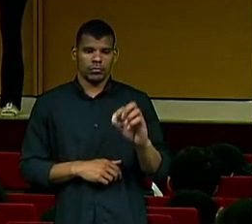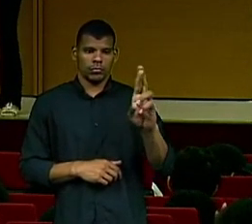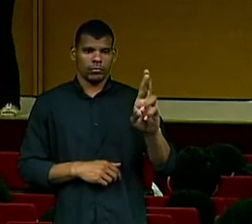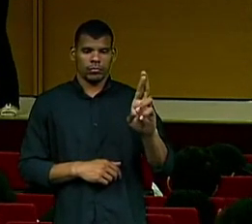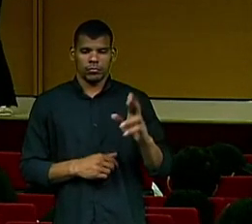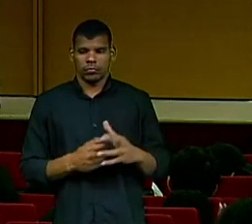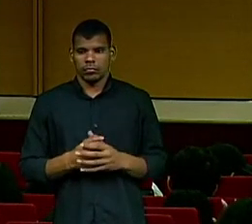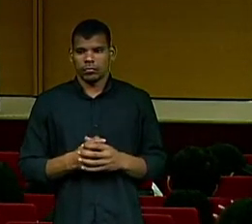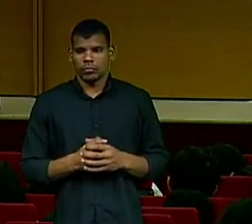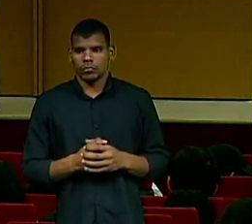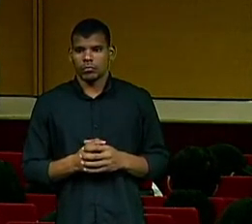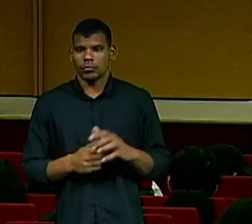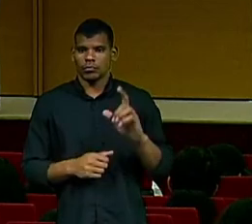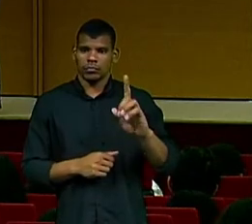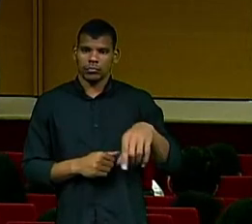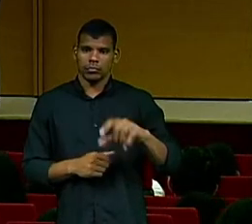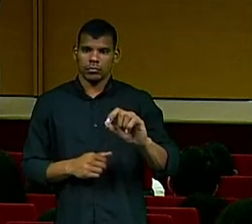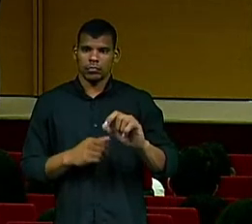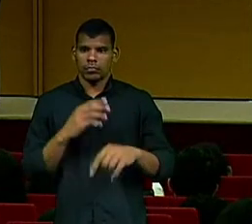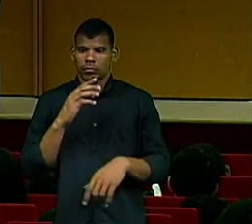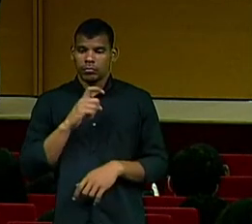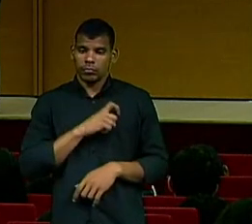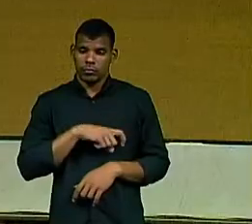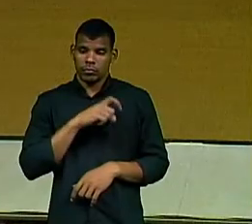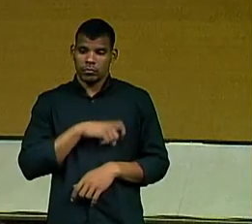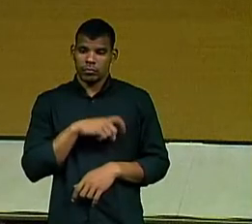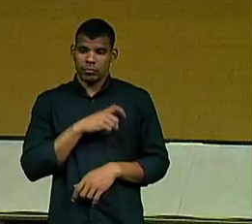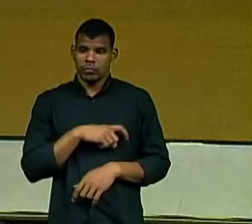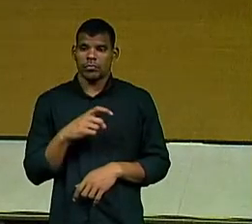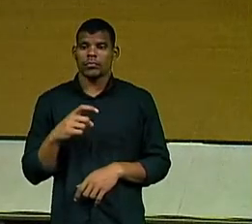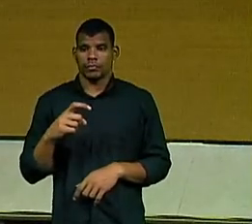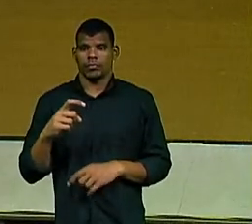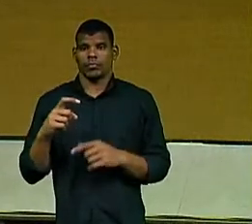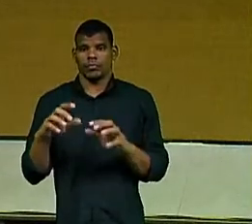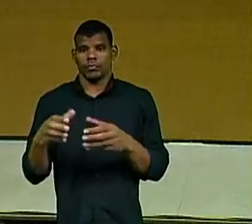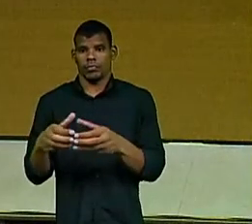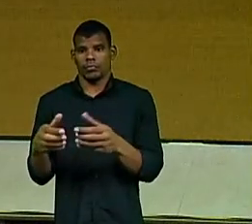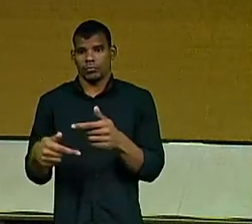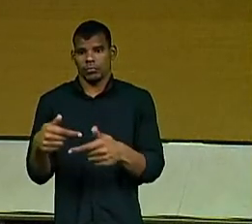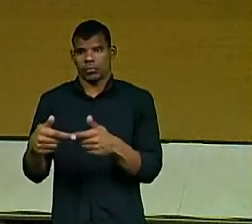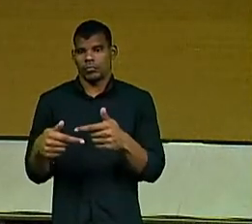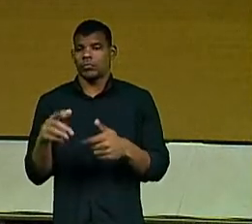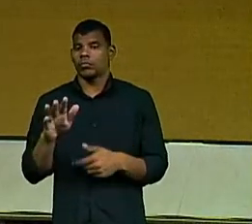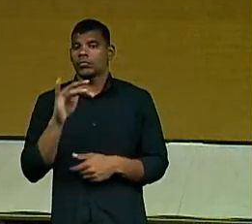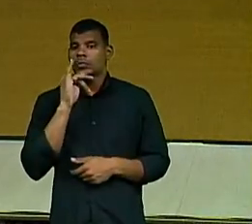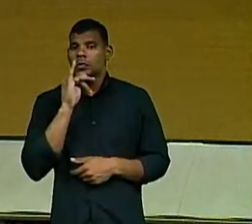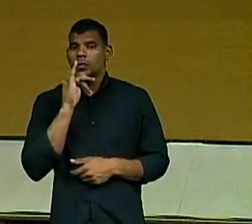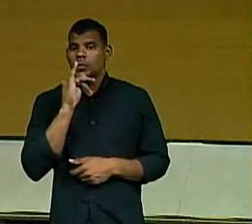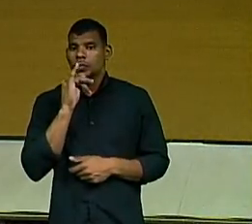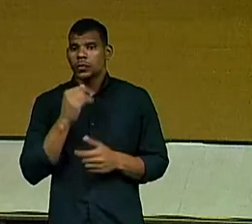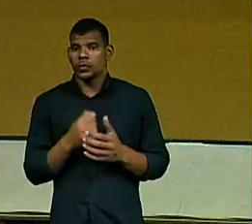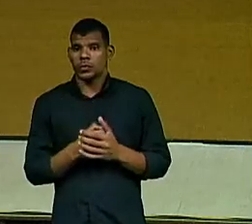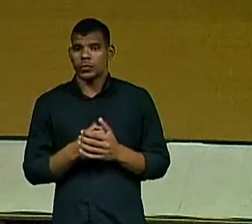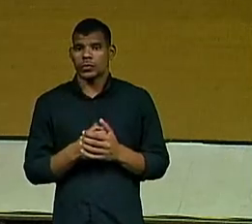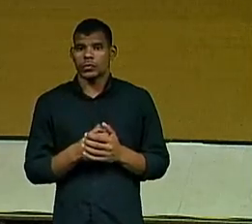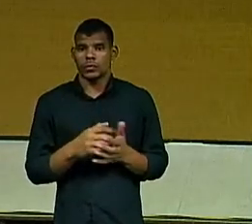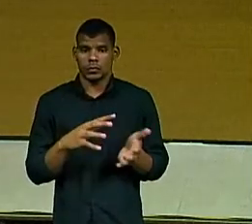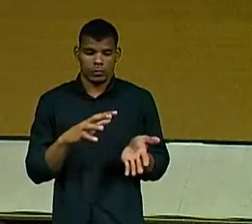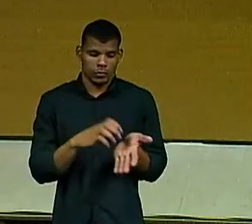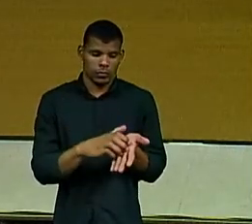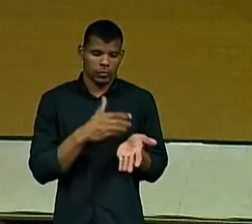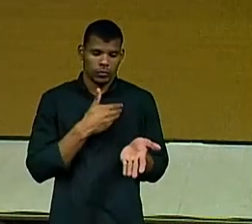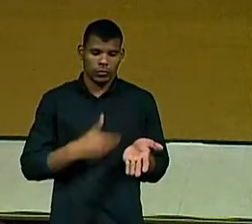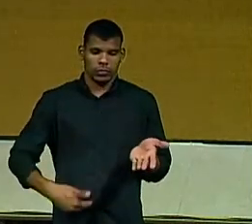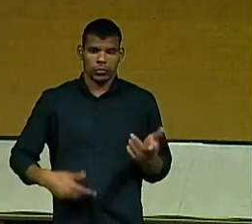um tanto quanto malvado mesmo principalmente para classe trabalhadora Olha se tu enxuga esse funcionalismo público